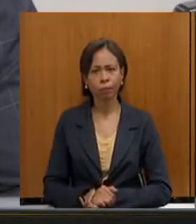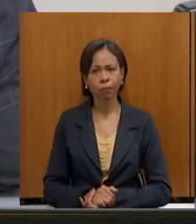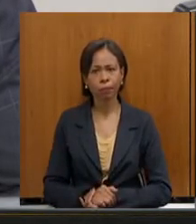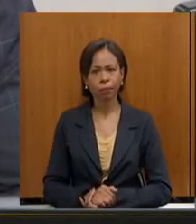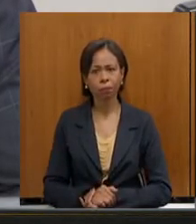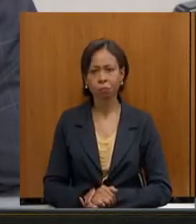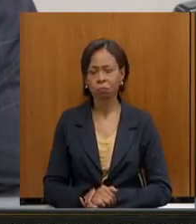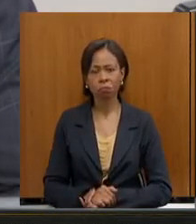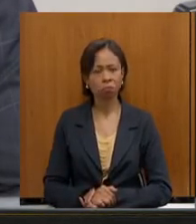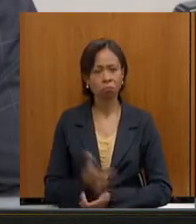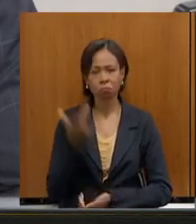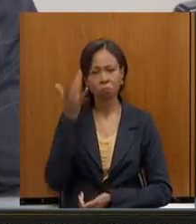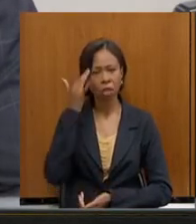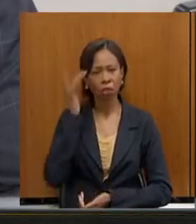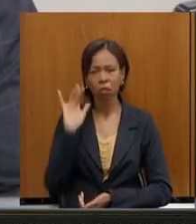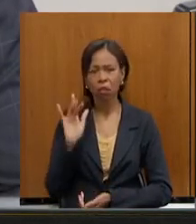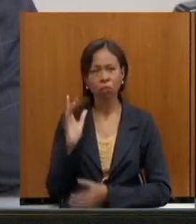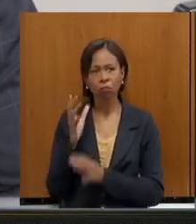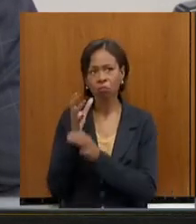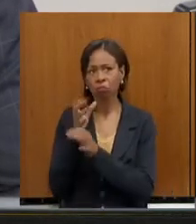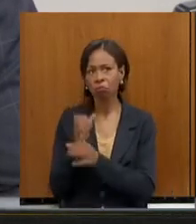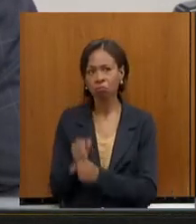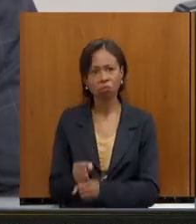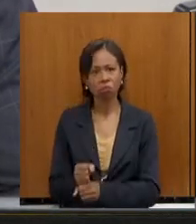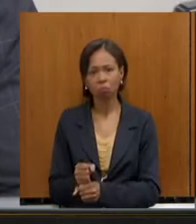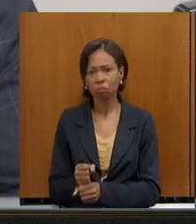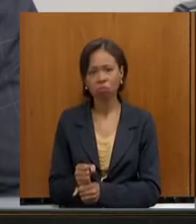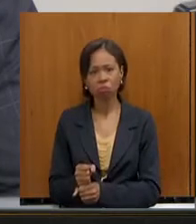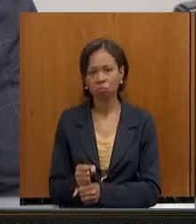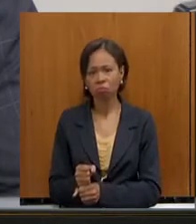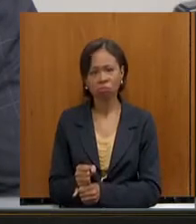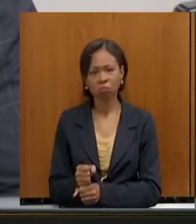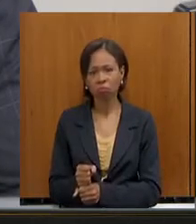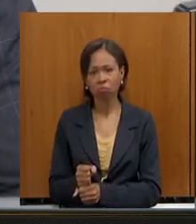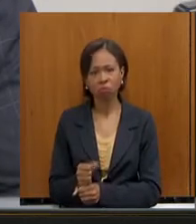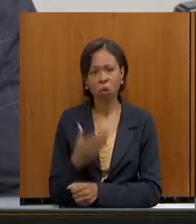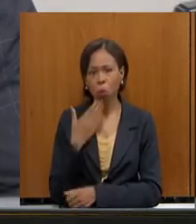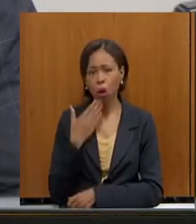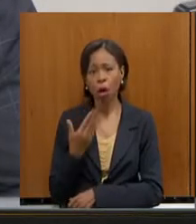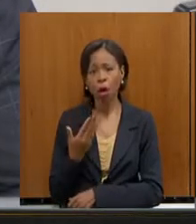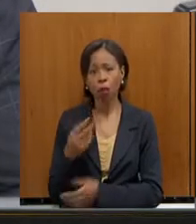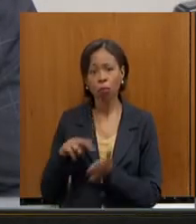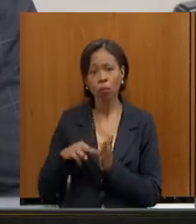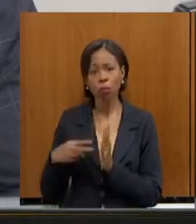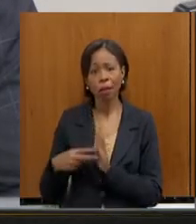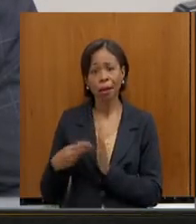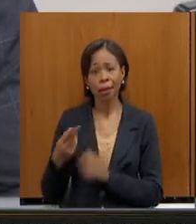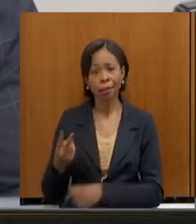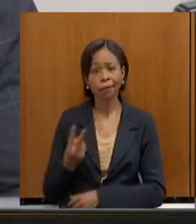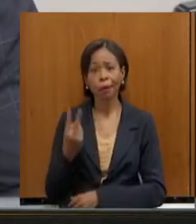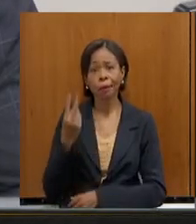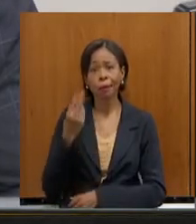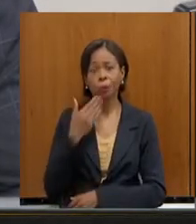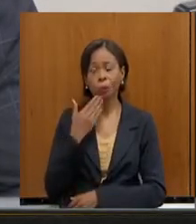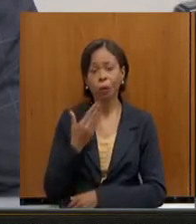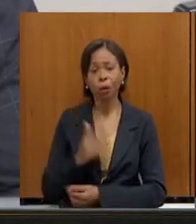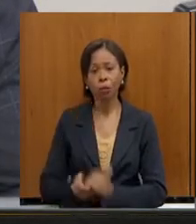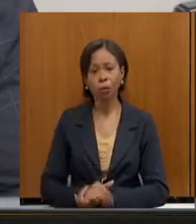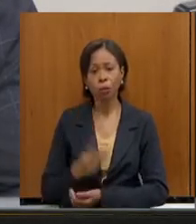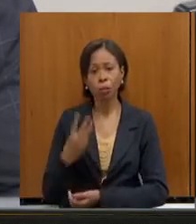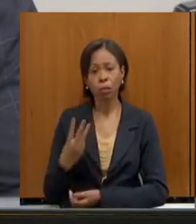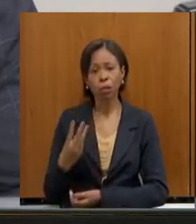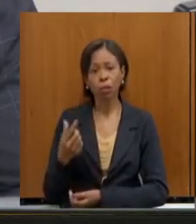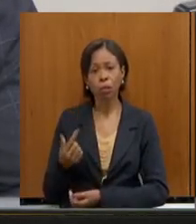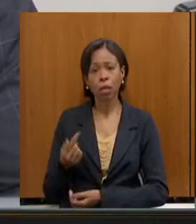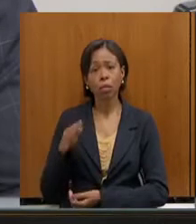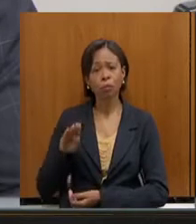e eu não sei a mensurar o que vale 30 O que é 37 bilhões perante o